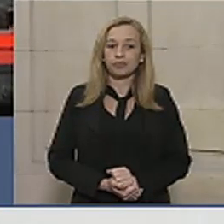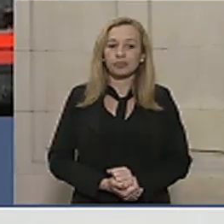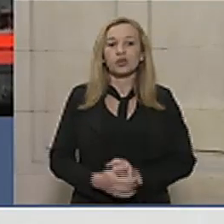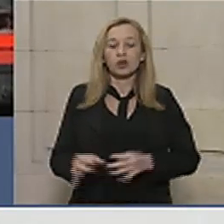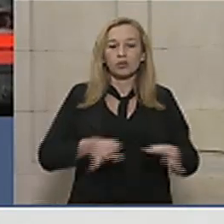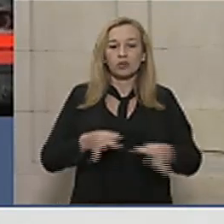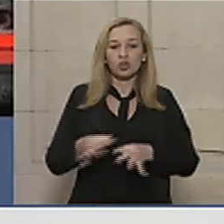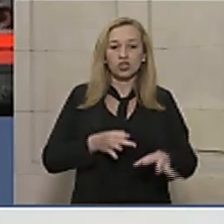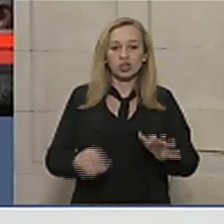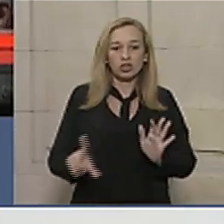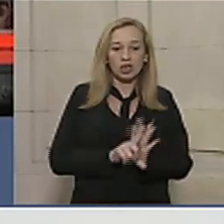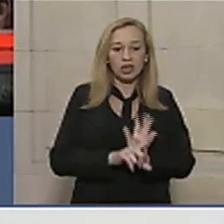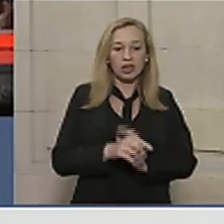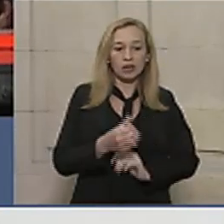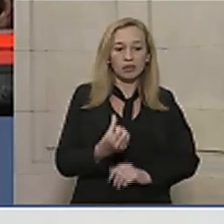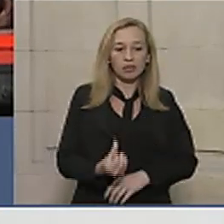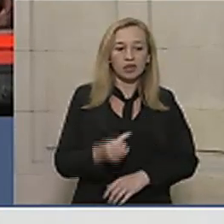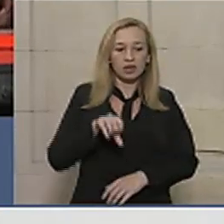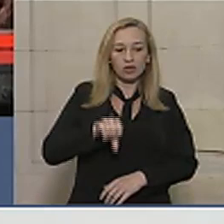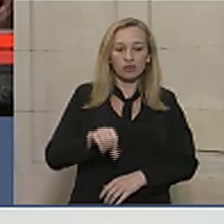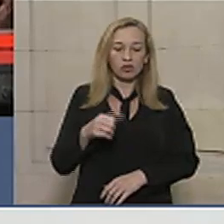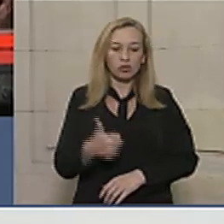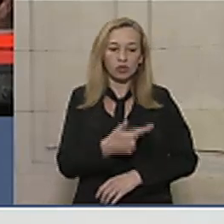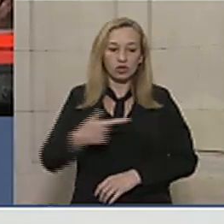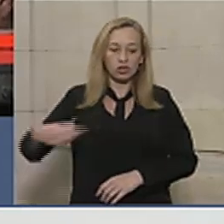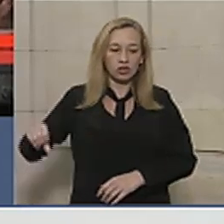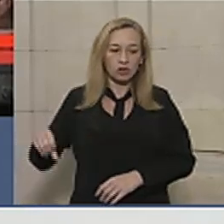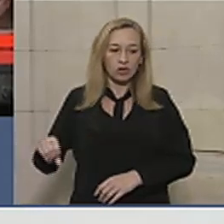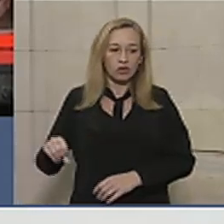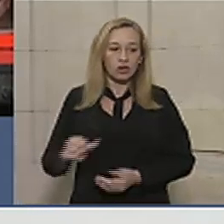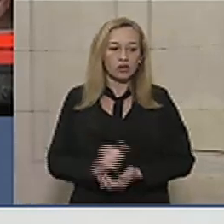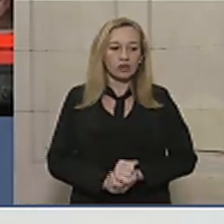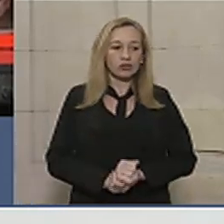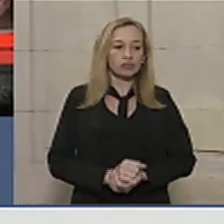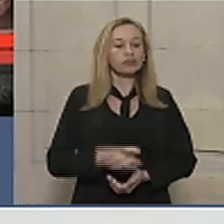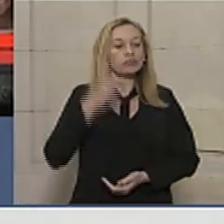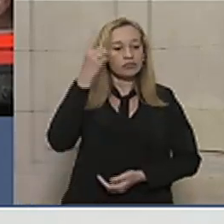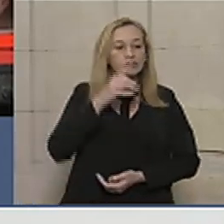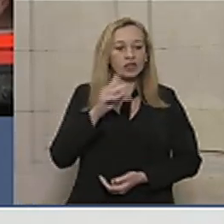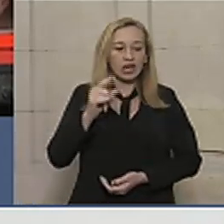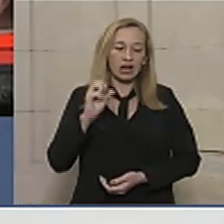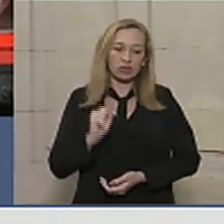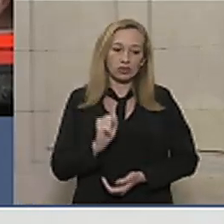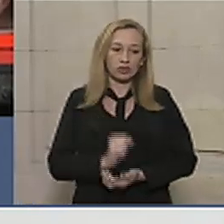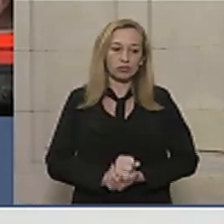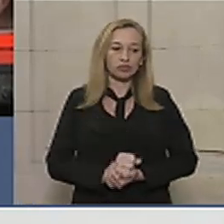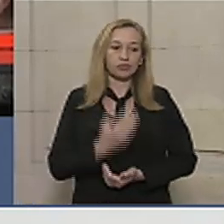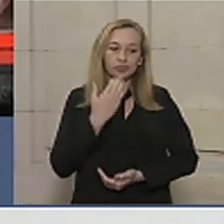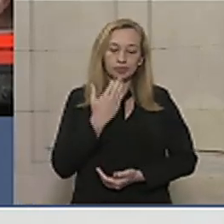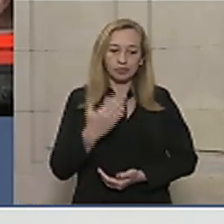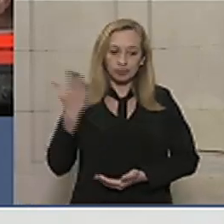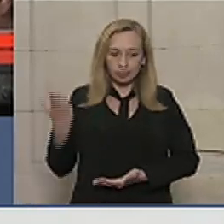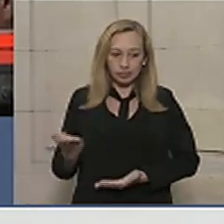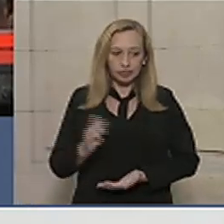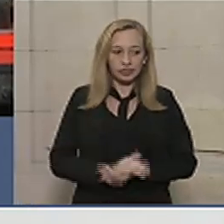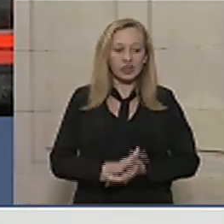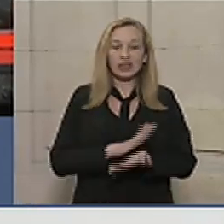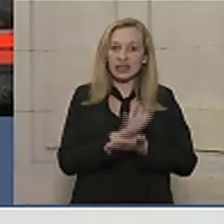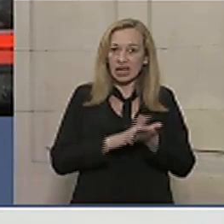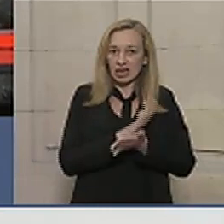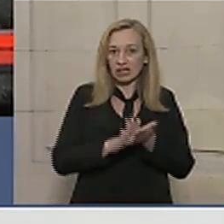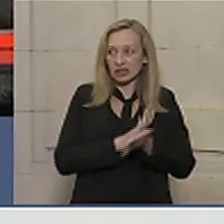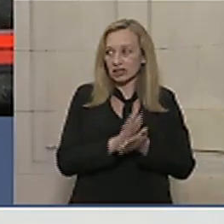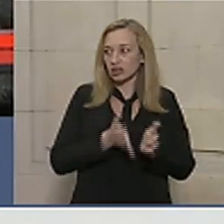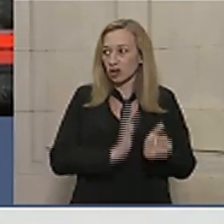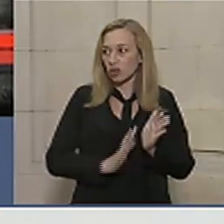Projeto de Lei 69/2019, de autoria do deputado Carlos Mink, retirado a pedido do autor. Nada mais